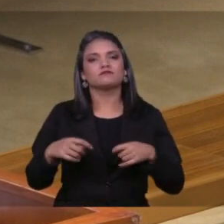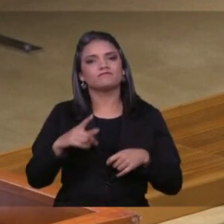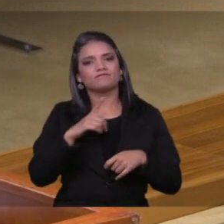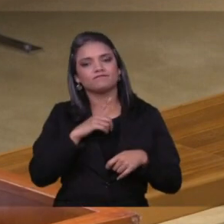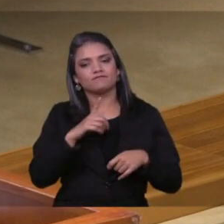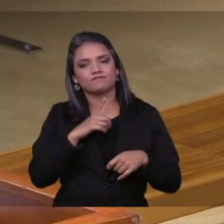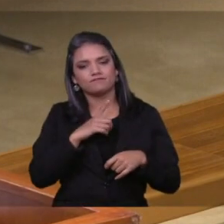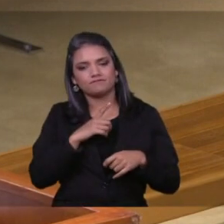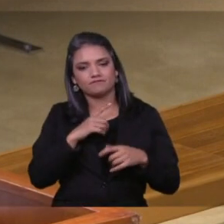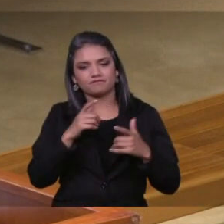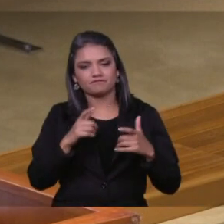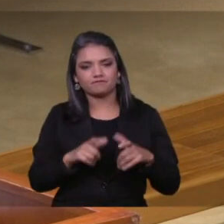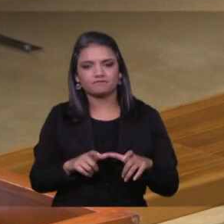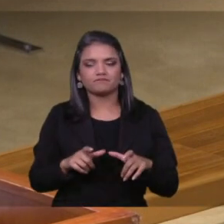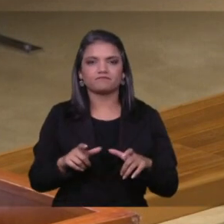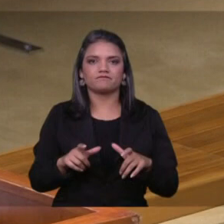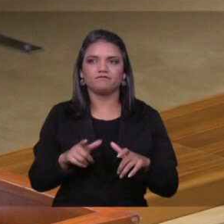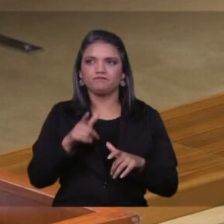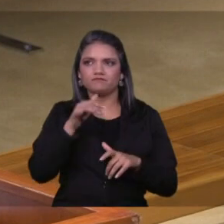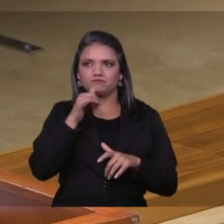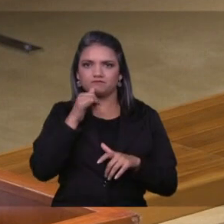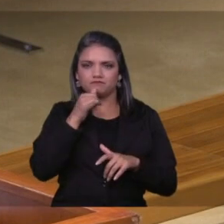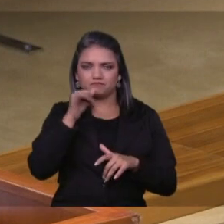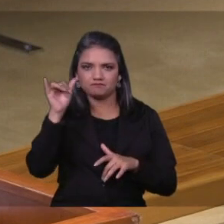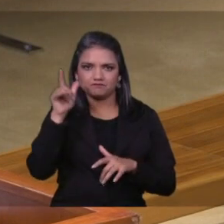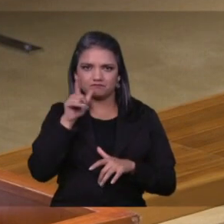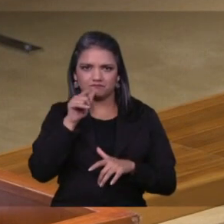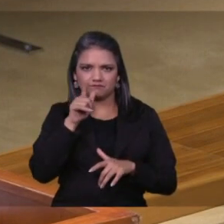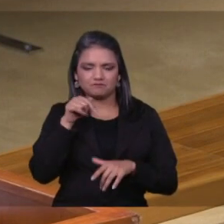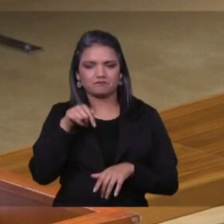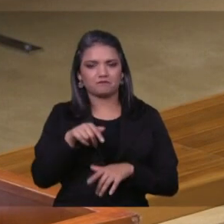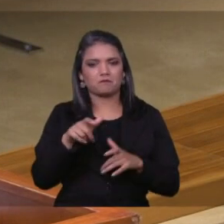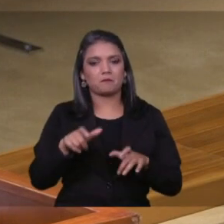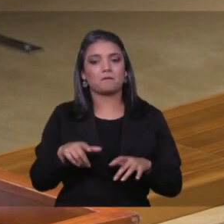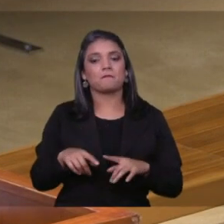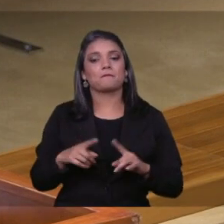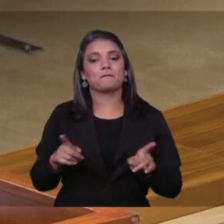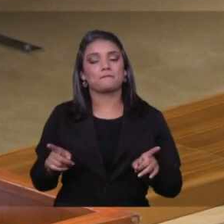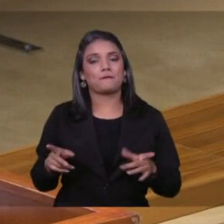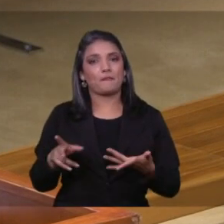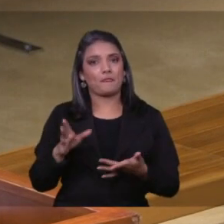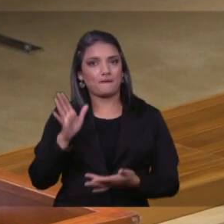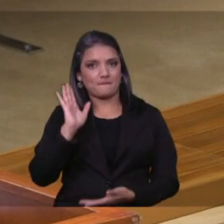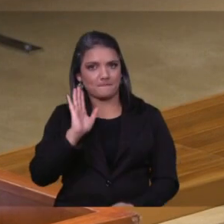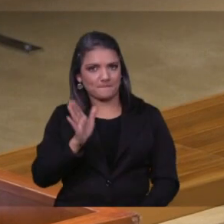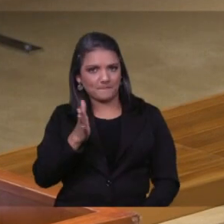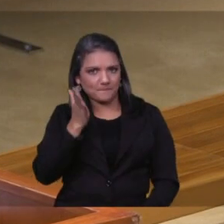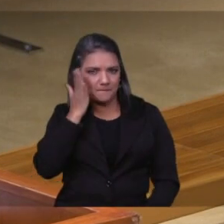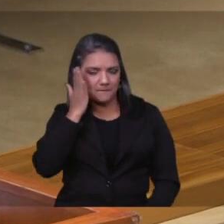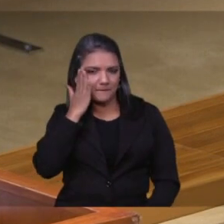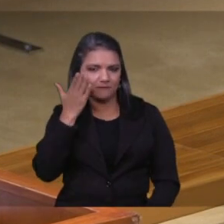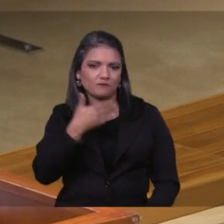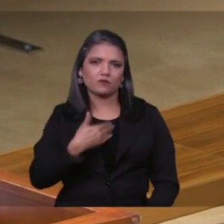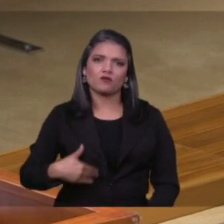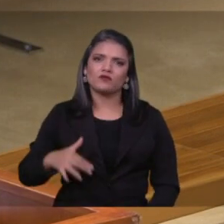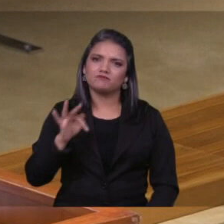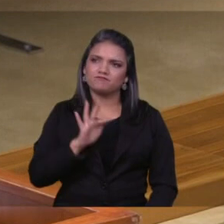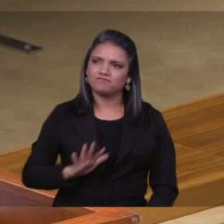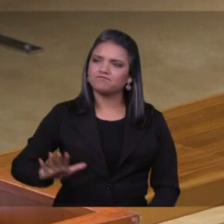centrais hidrelétricas na região. Portanto, finalmente, apesar das reconhecidas ações do governo federal em